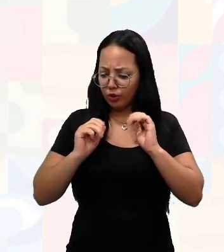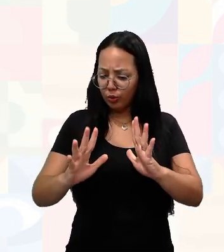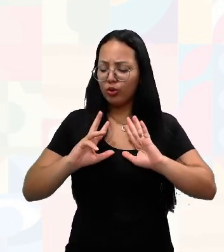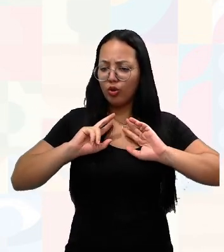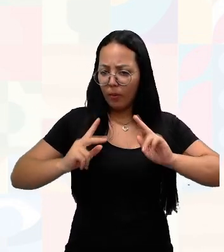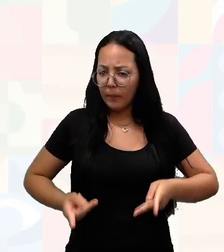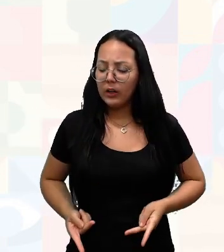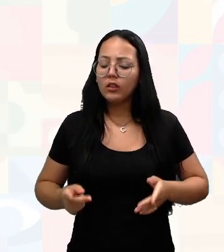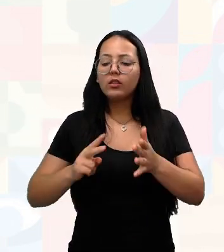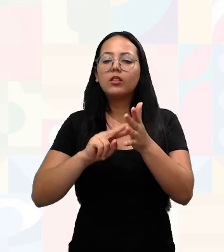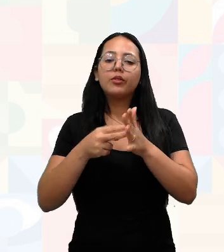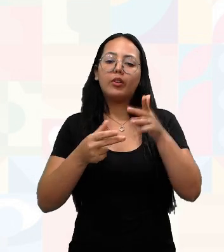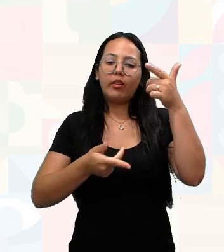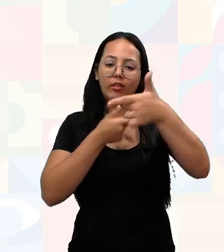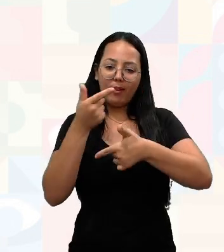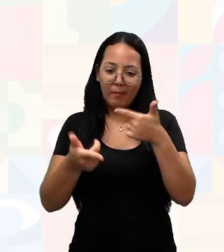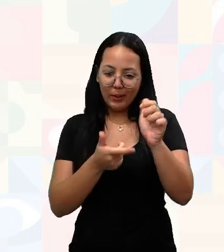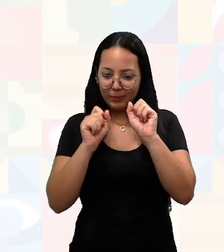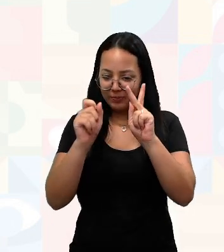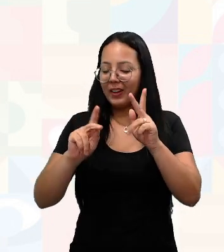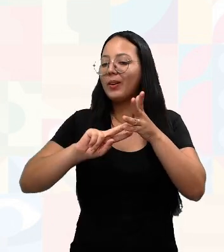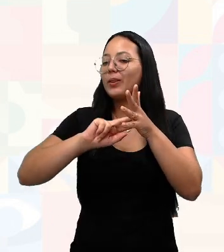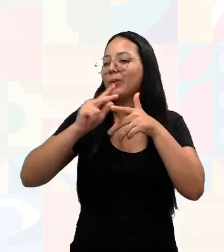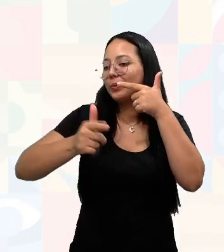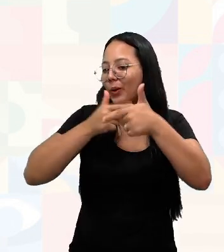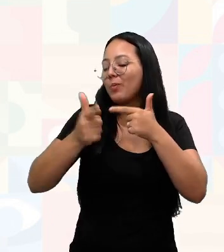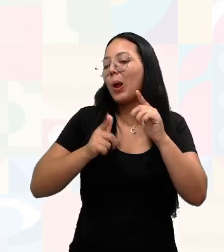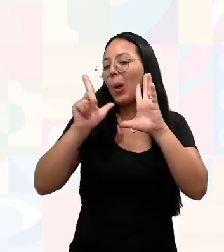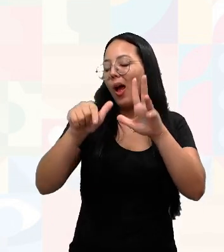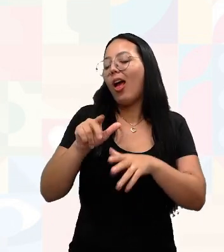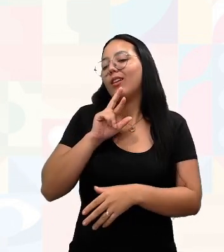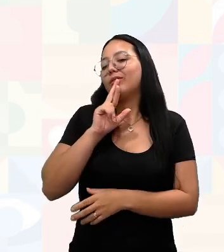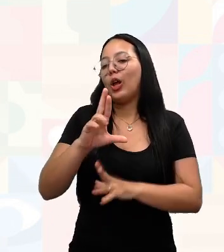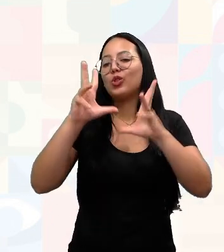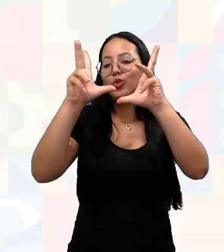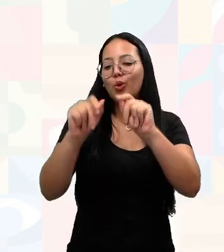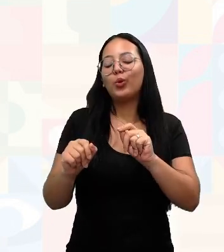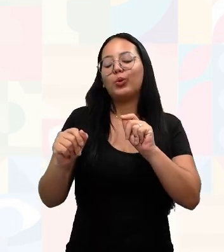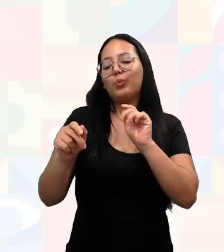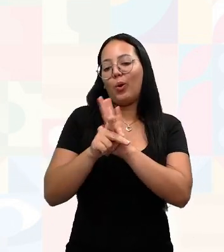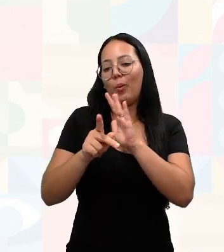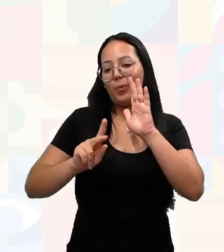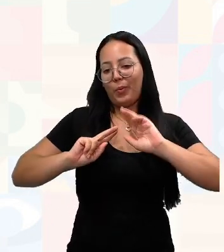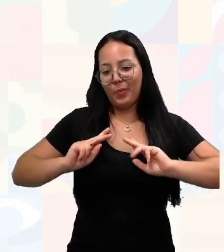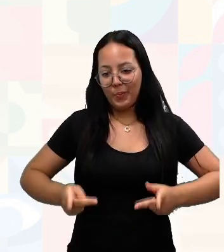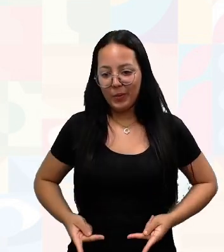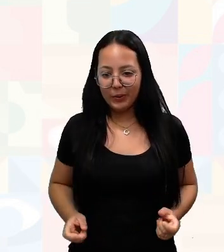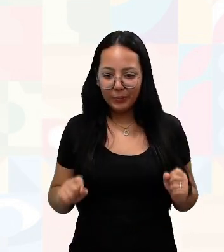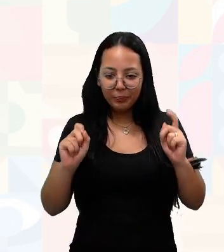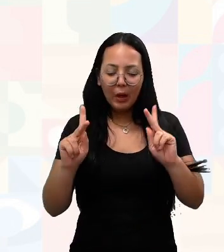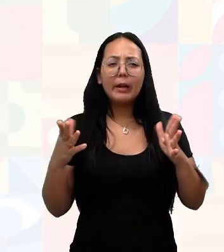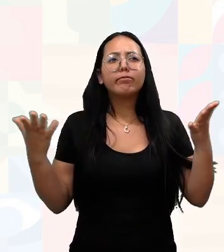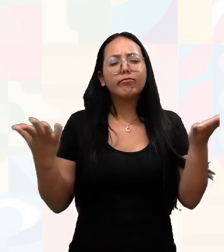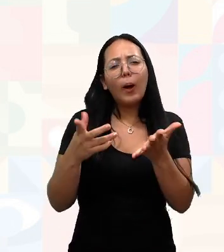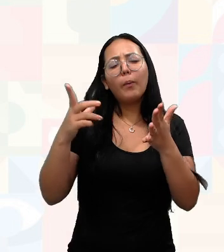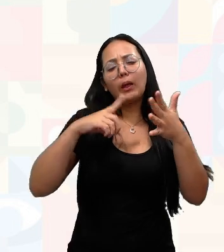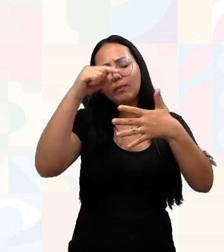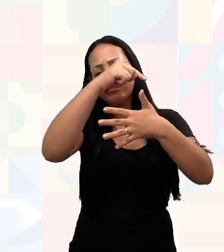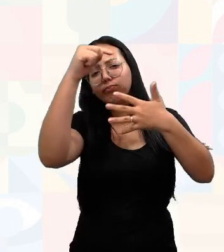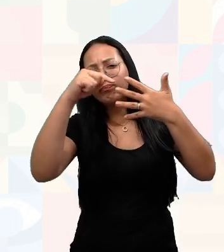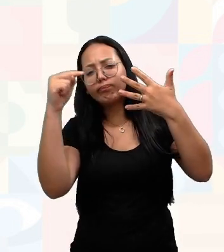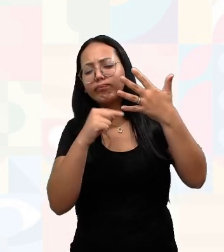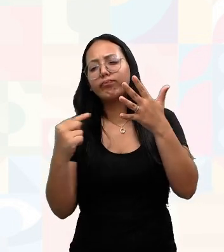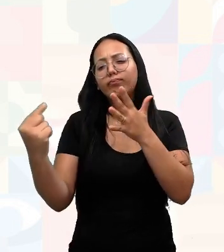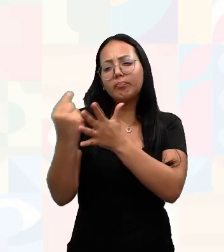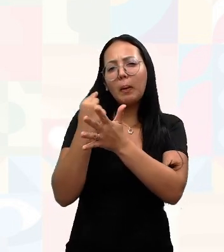resulta em trabalho. Então, trabalho é o resultado de toda a ação humana. Né? E aí vem aqueles questionamentos que a gente já